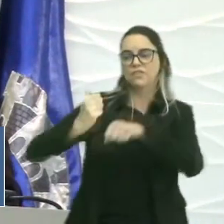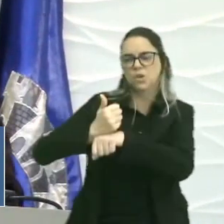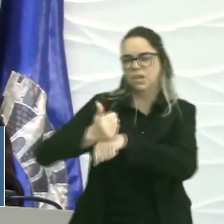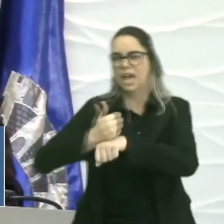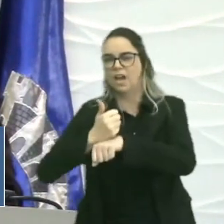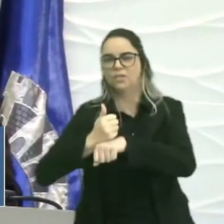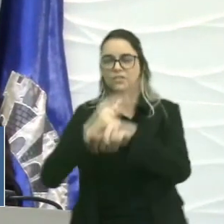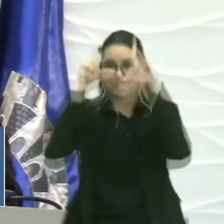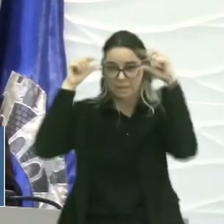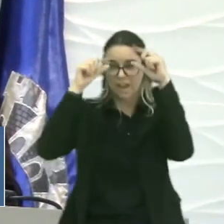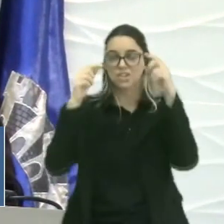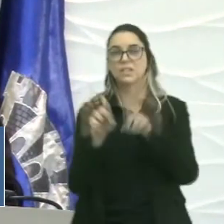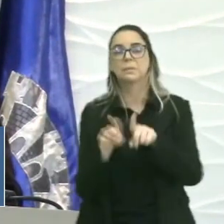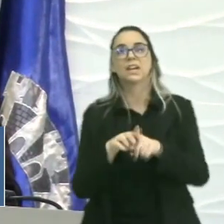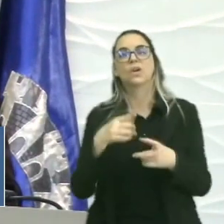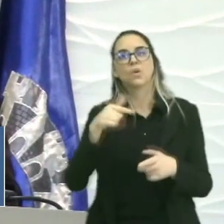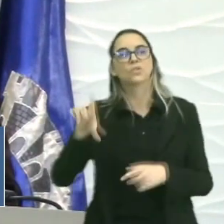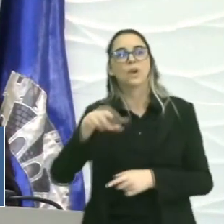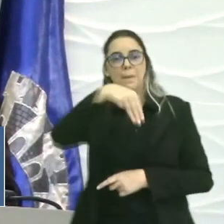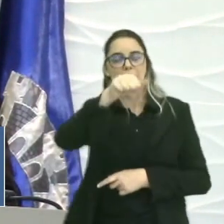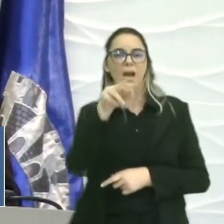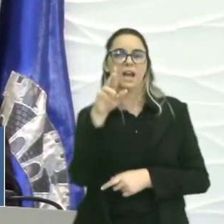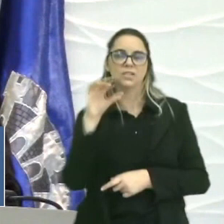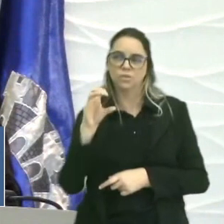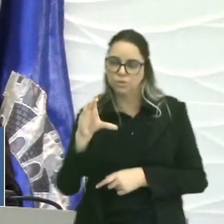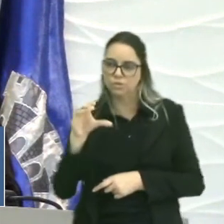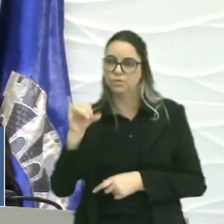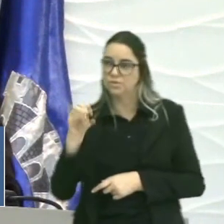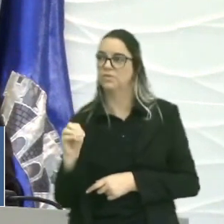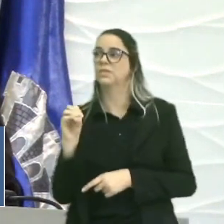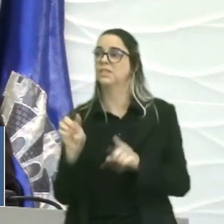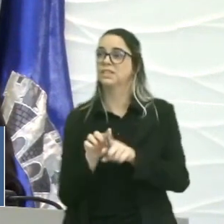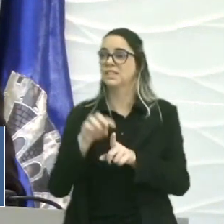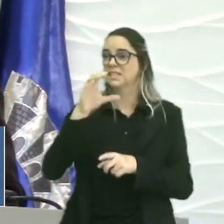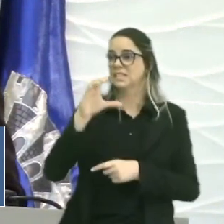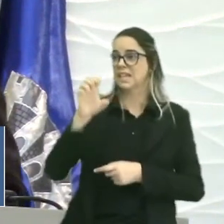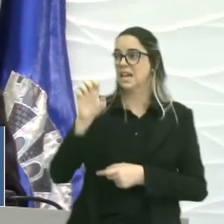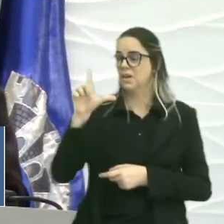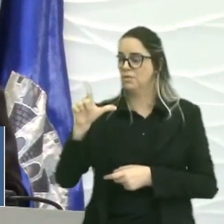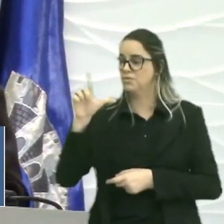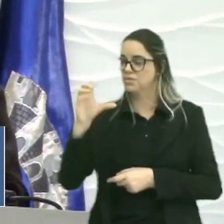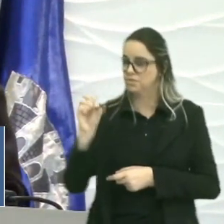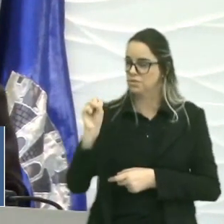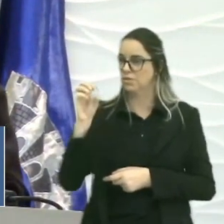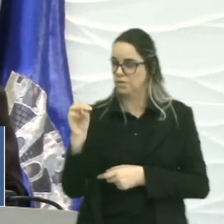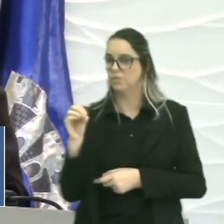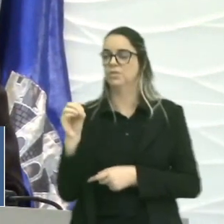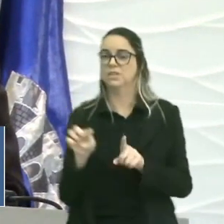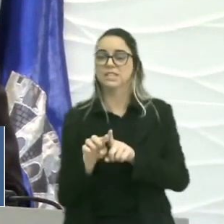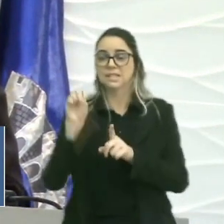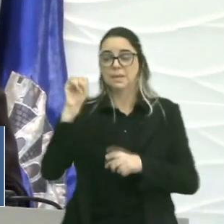hospital, Márcio Lins, Selma Assunção, Celso lá do sítio Zé Bento, Simone